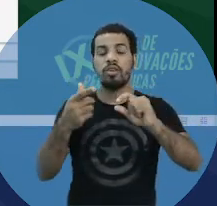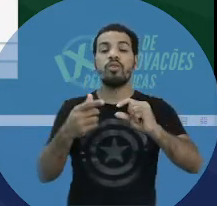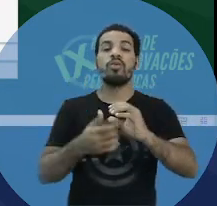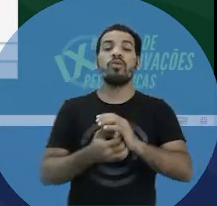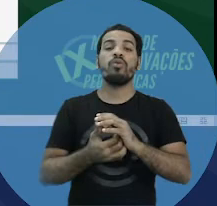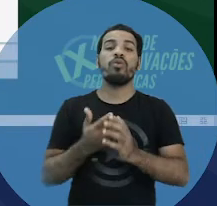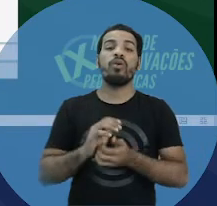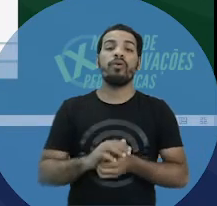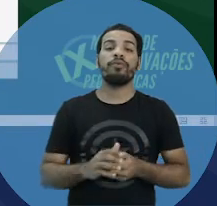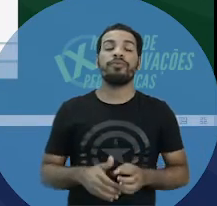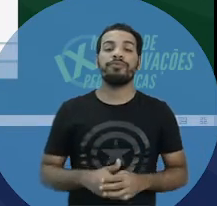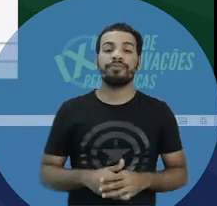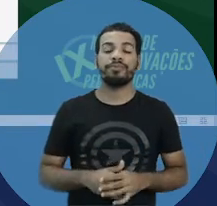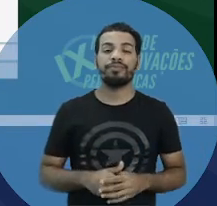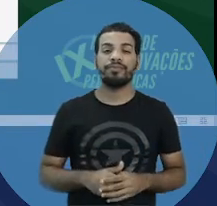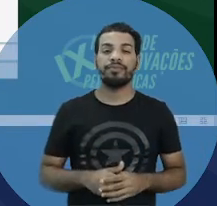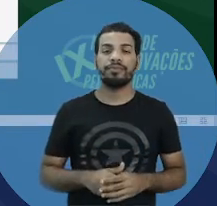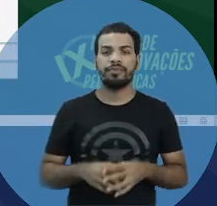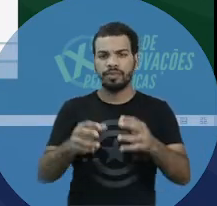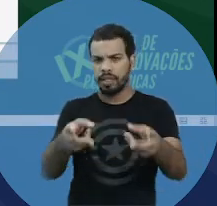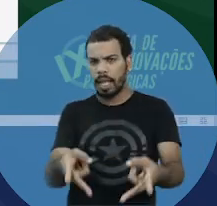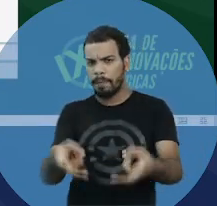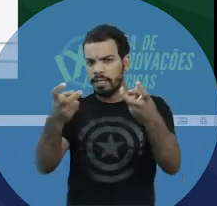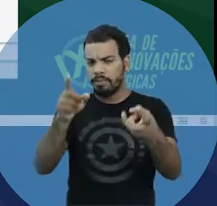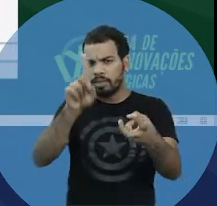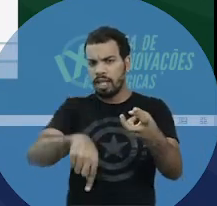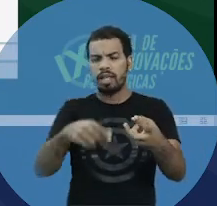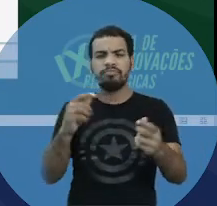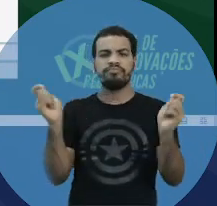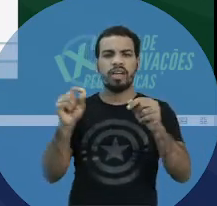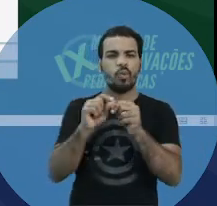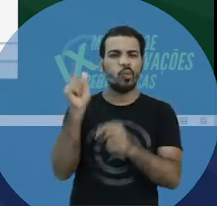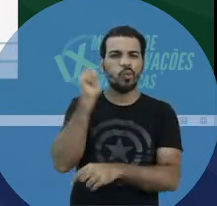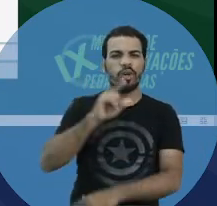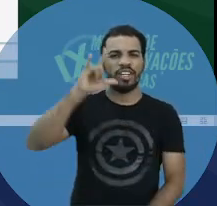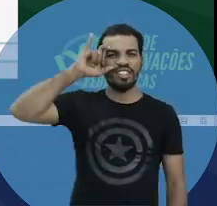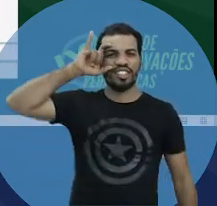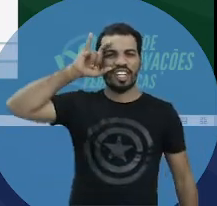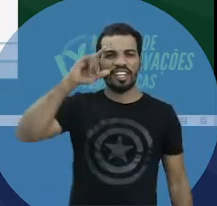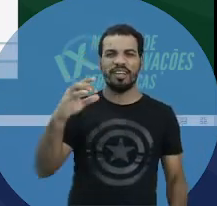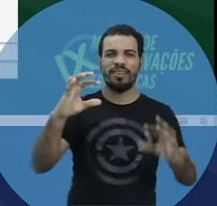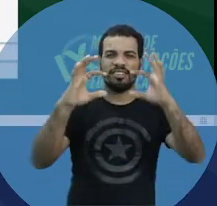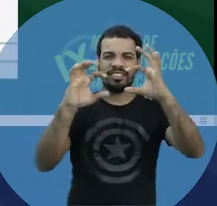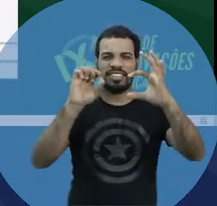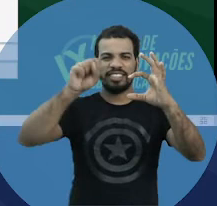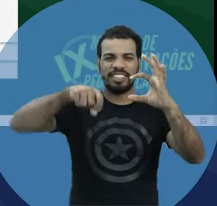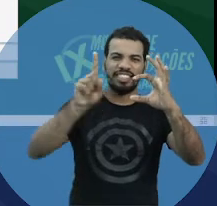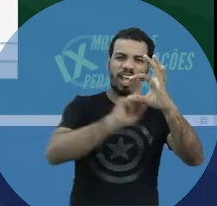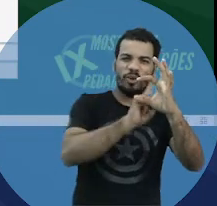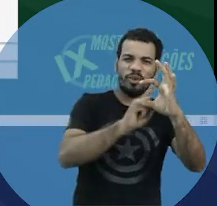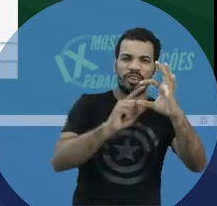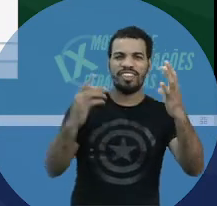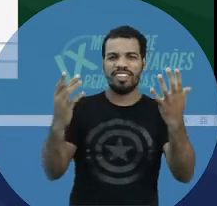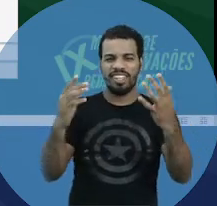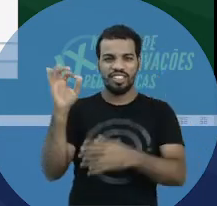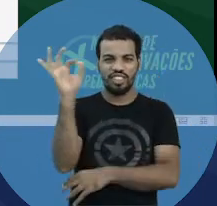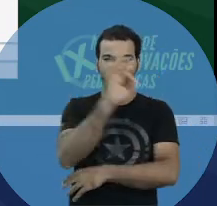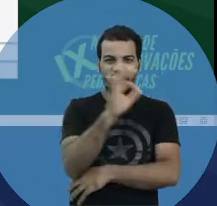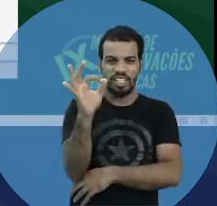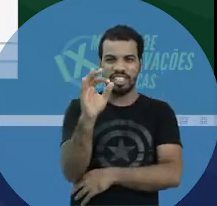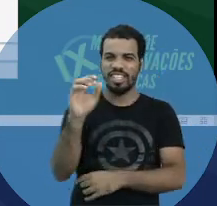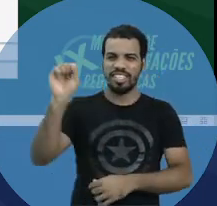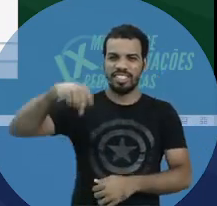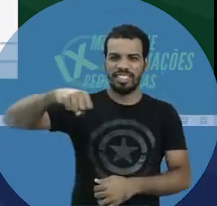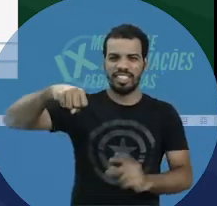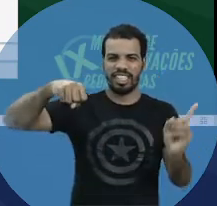básica de percepção era o Instagram. Nós fizemos cardzinhos, cada um com característica que as pessoas colocariam sim ou não,